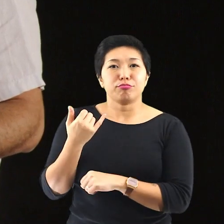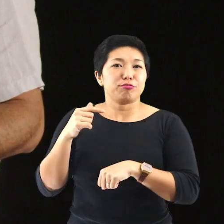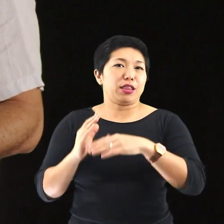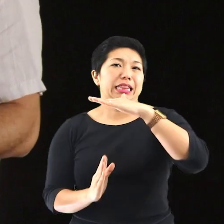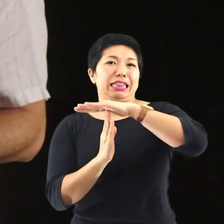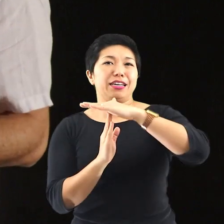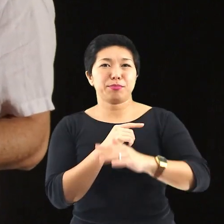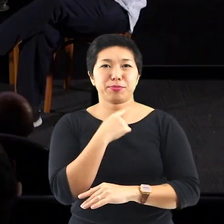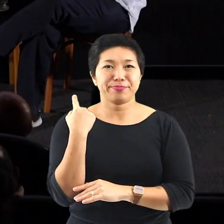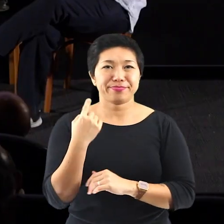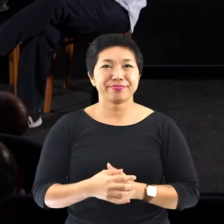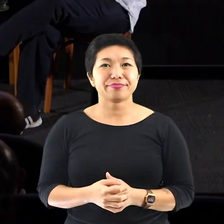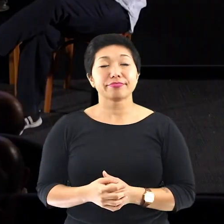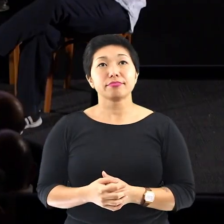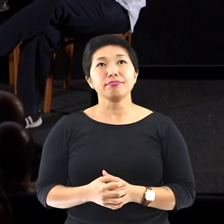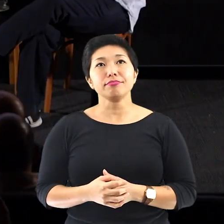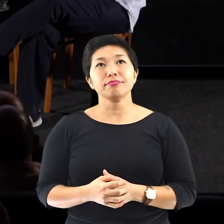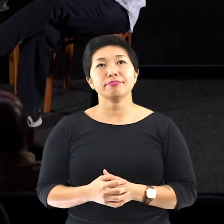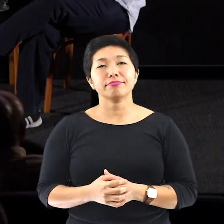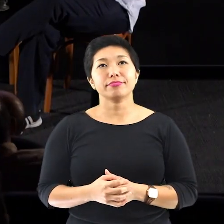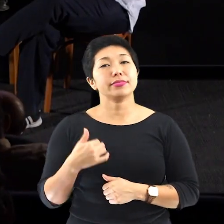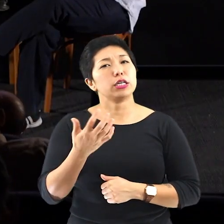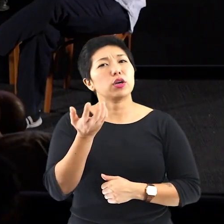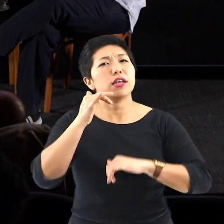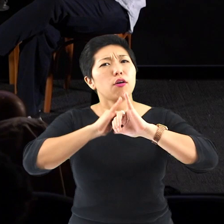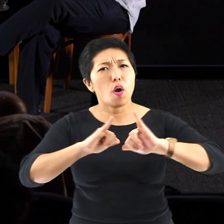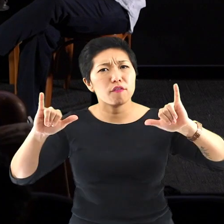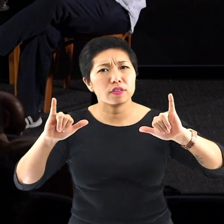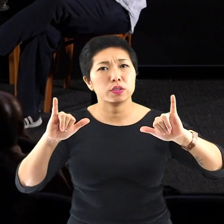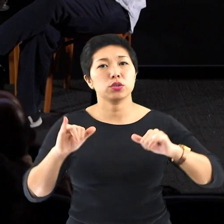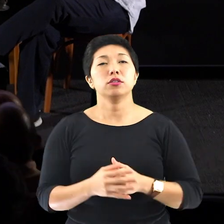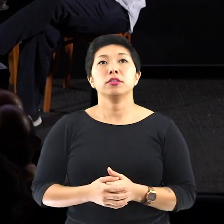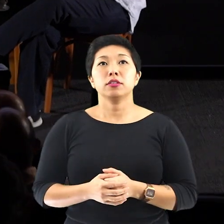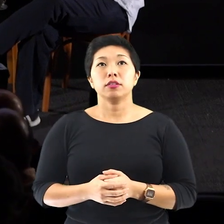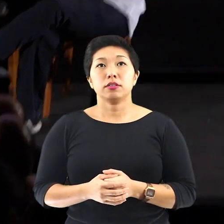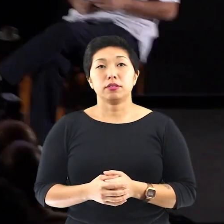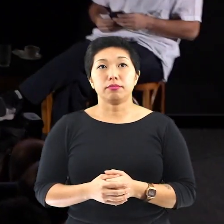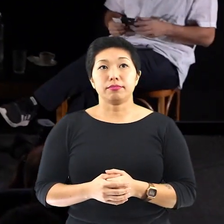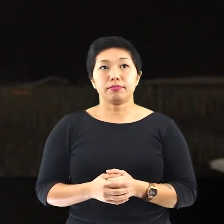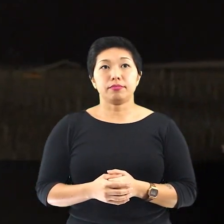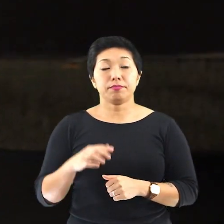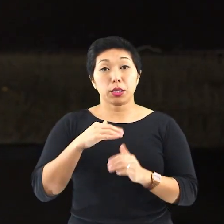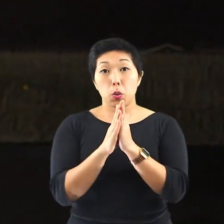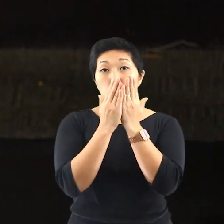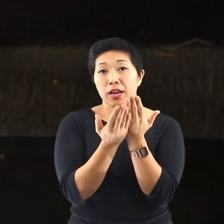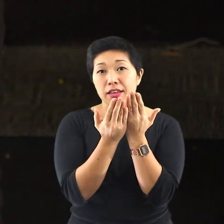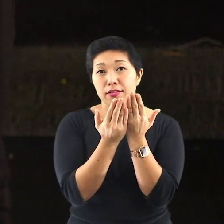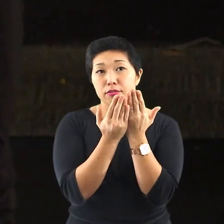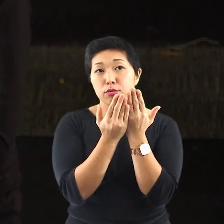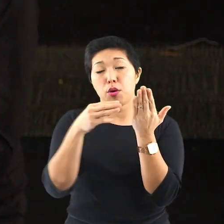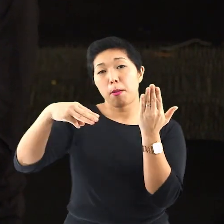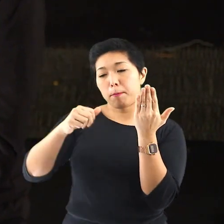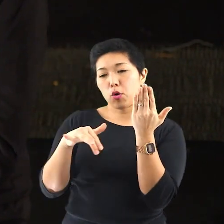tempo se encerrou. Eu queria dar um aviso que, no livro que a